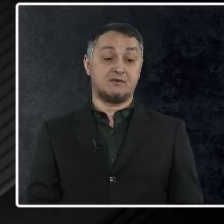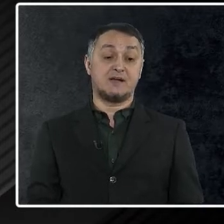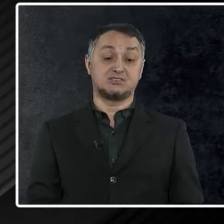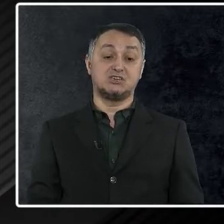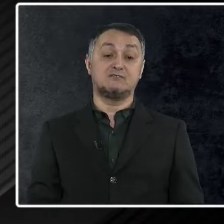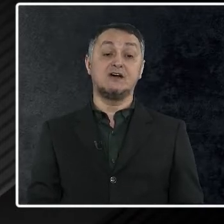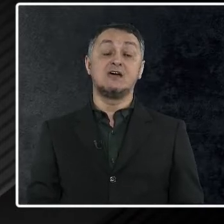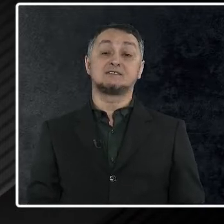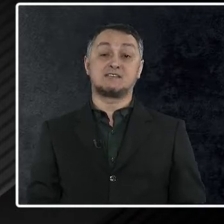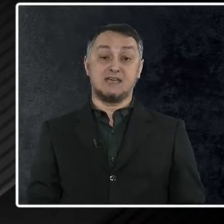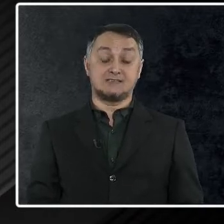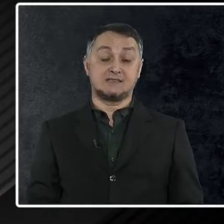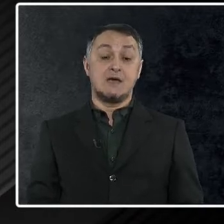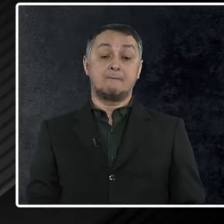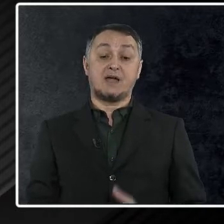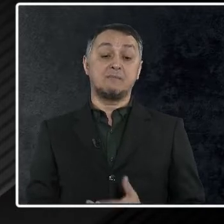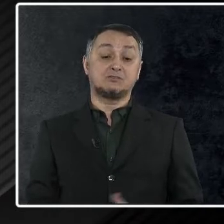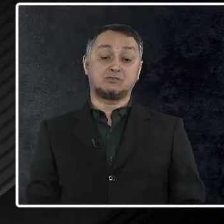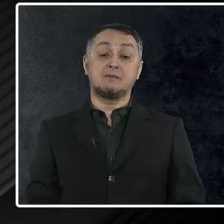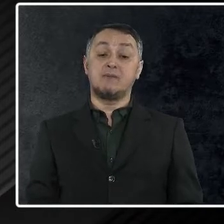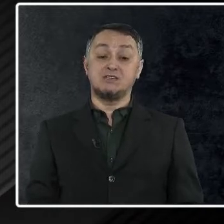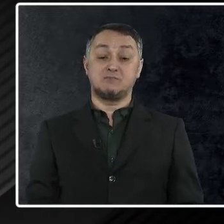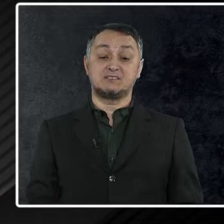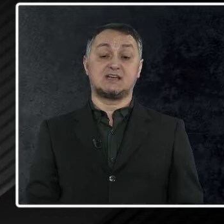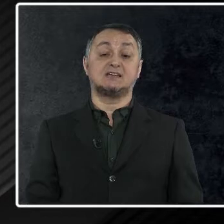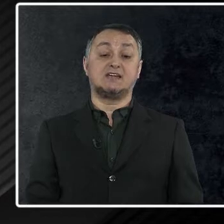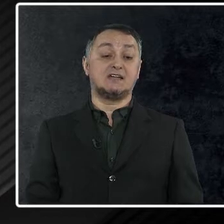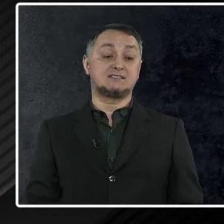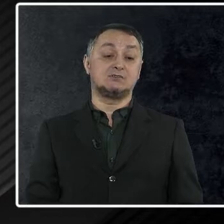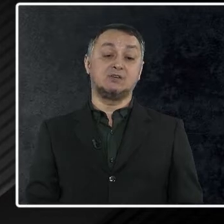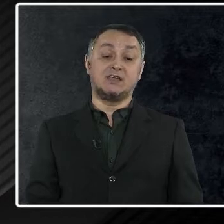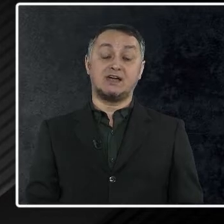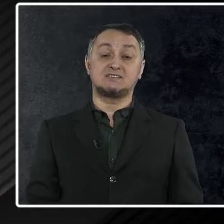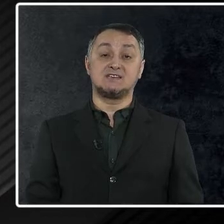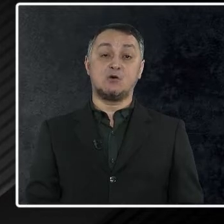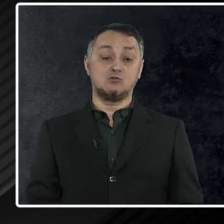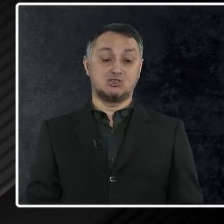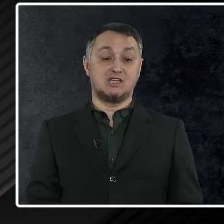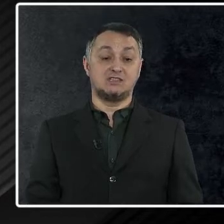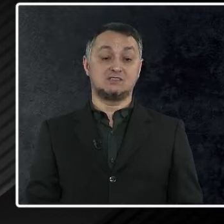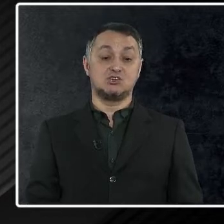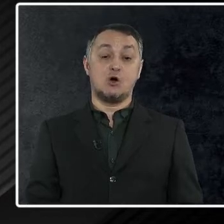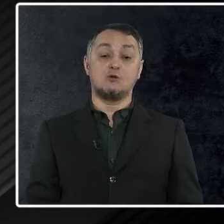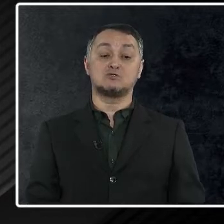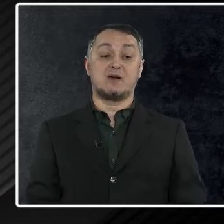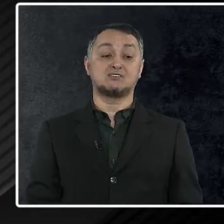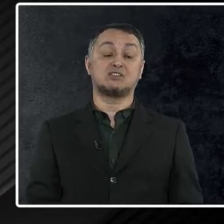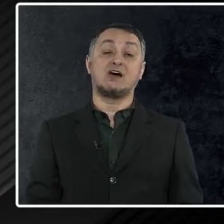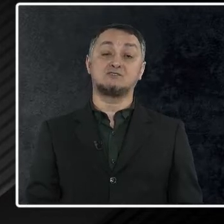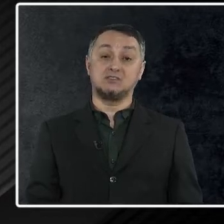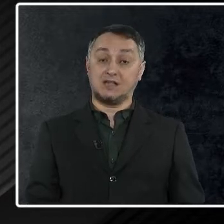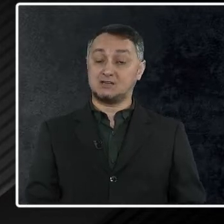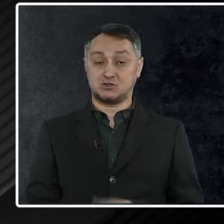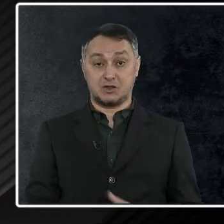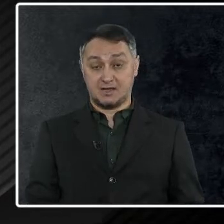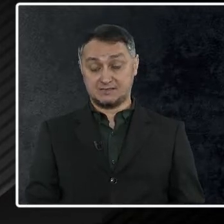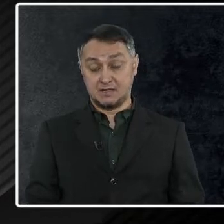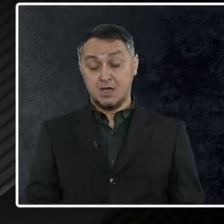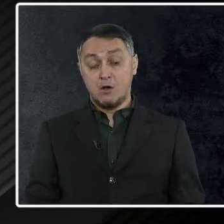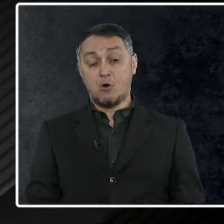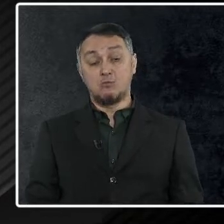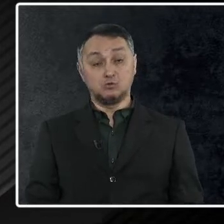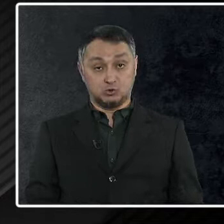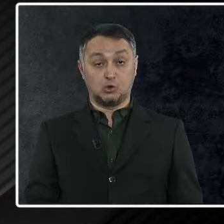política afirmativa. 6. Pagamento também de mensalidades, anuidades e congêneres de órgãos partidários